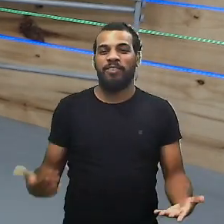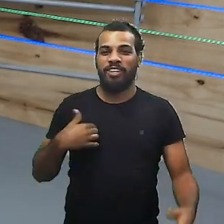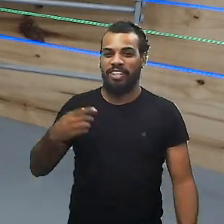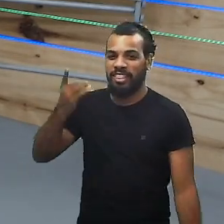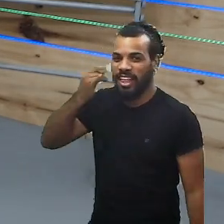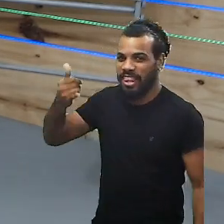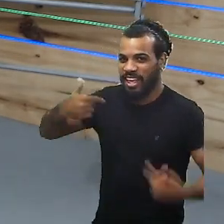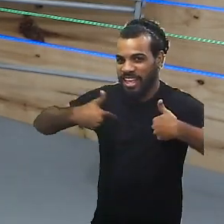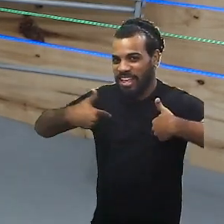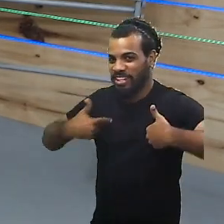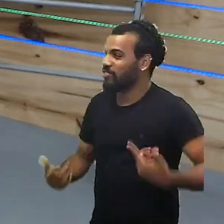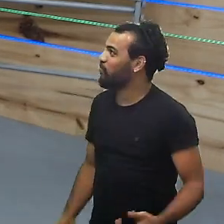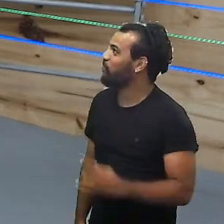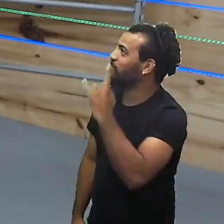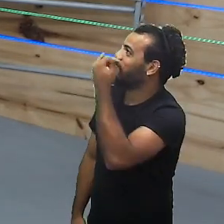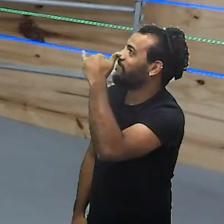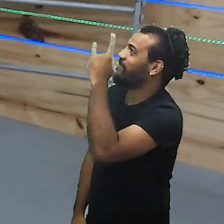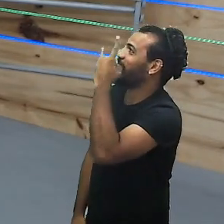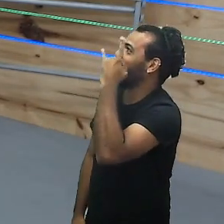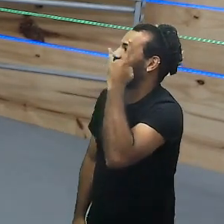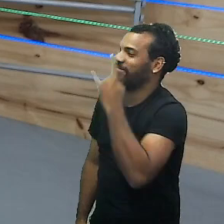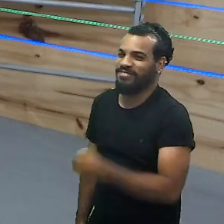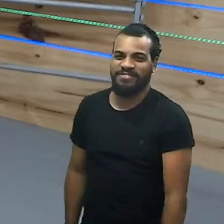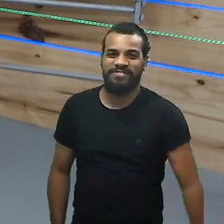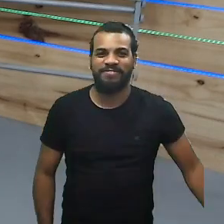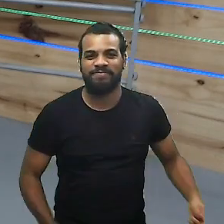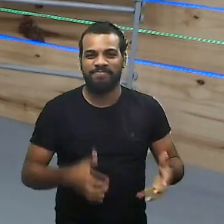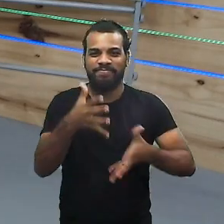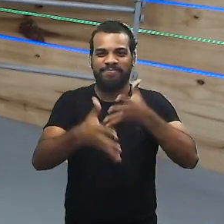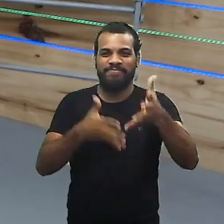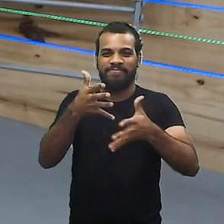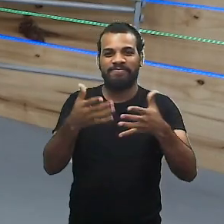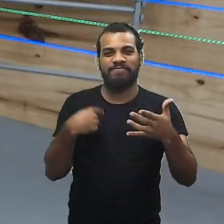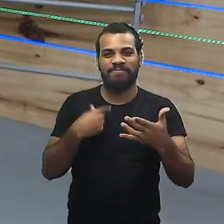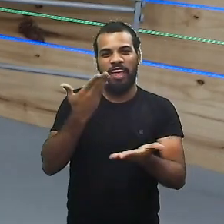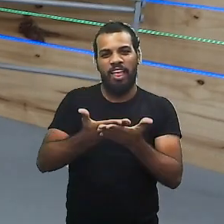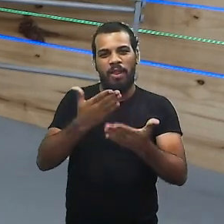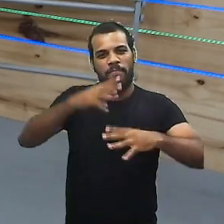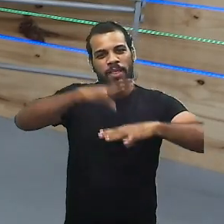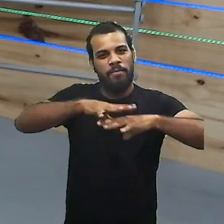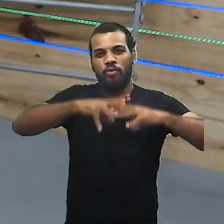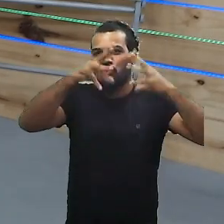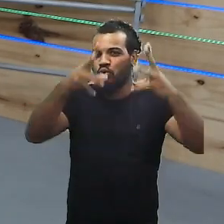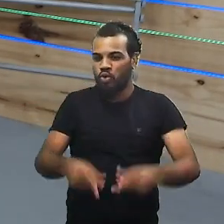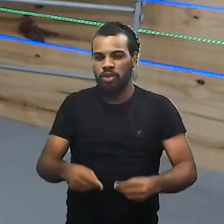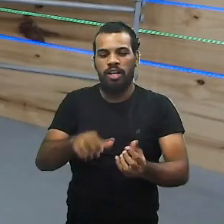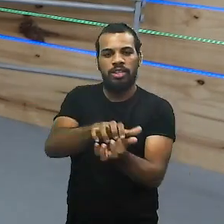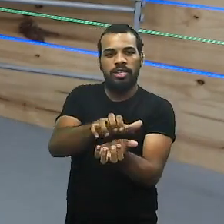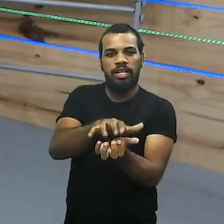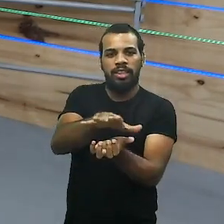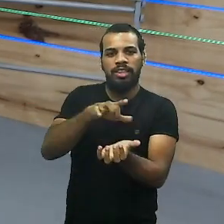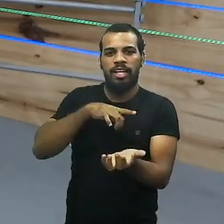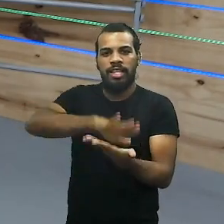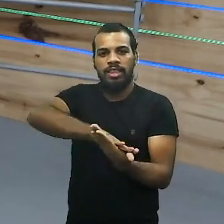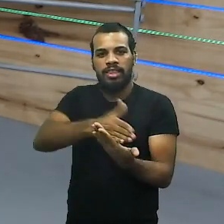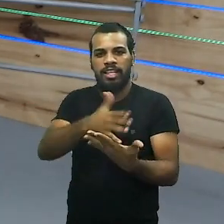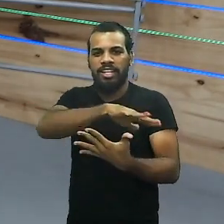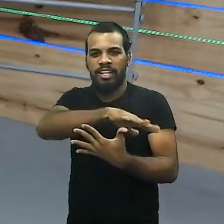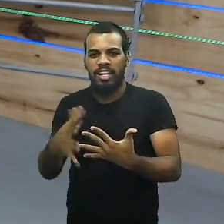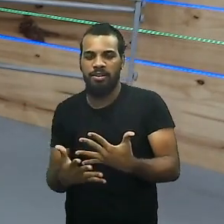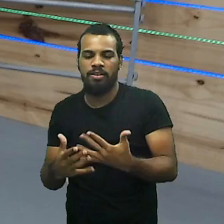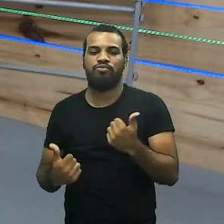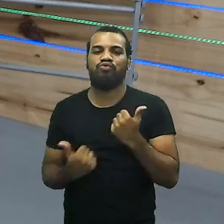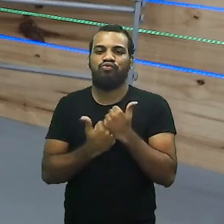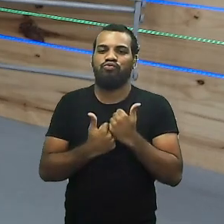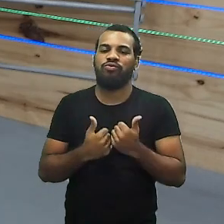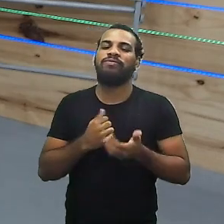amigo Danley, traduzindo aí para Libras, né? Toda a aula de matemática, todas as aulas do KPE, a equipe aqui de Libras está dando esse